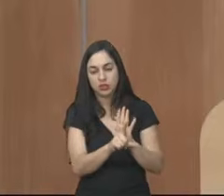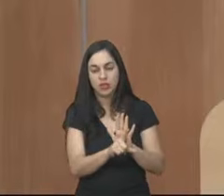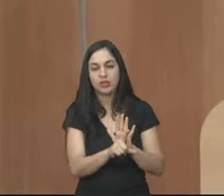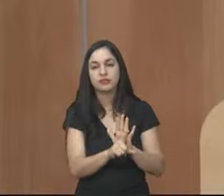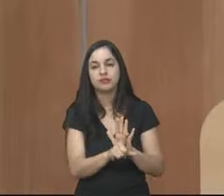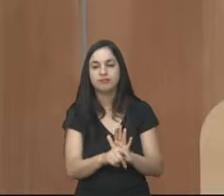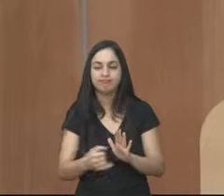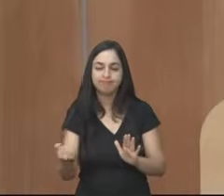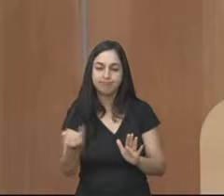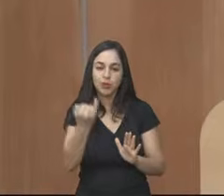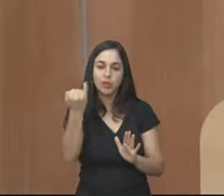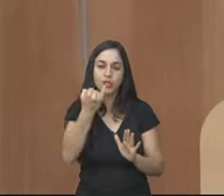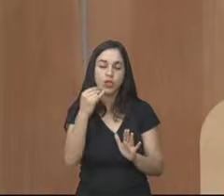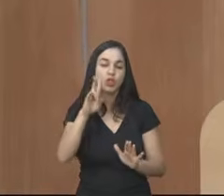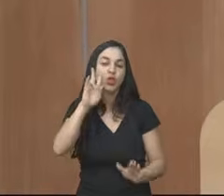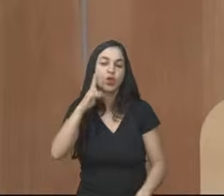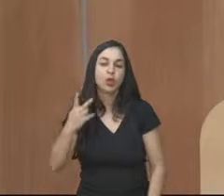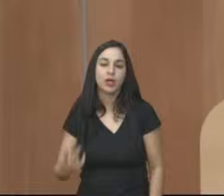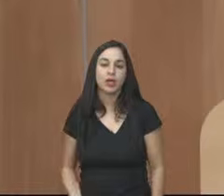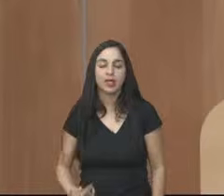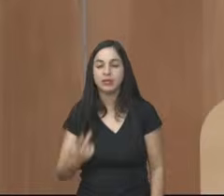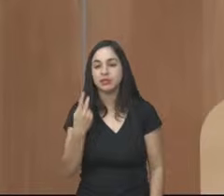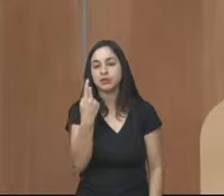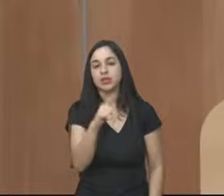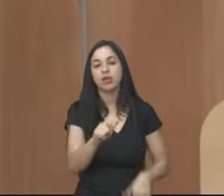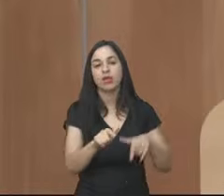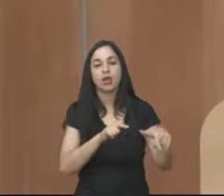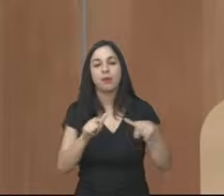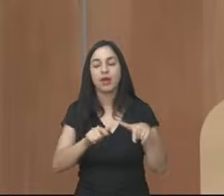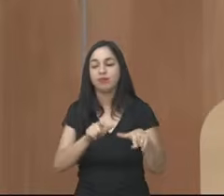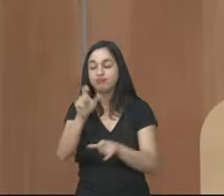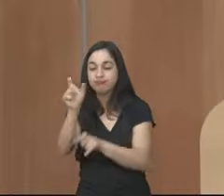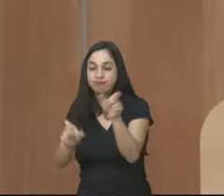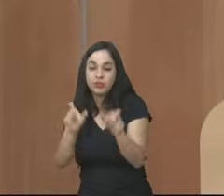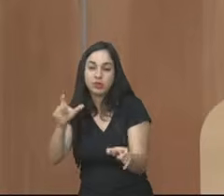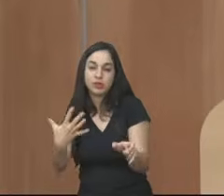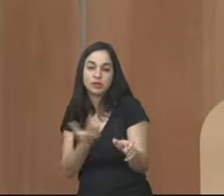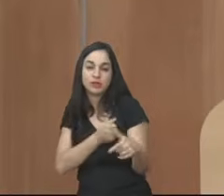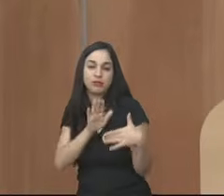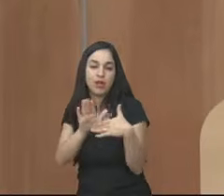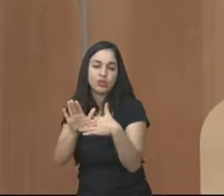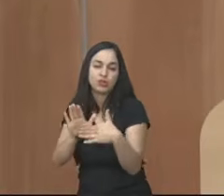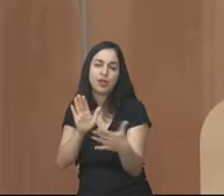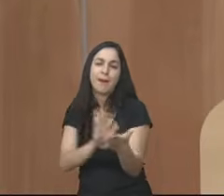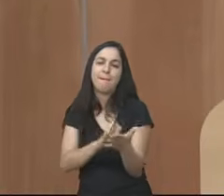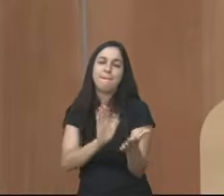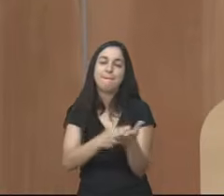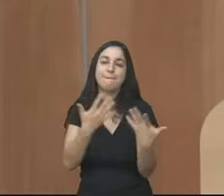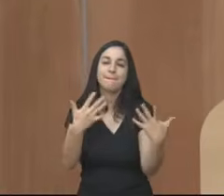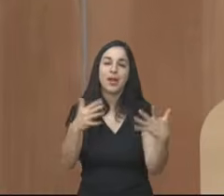tudo, reconhecer esse trabalho de resgate de vida. Parabéns! Mais